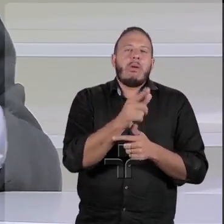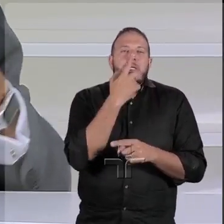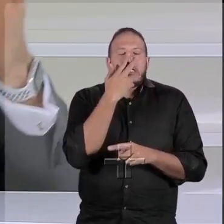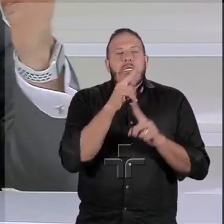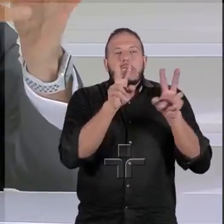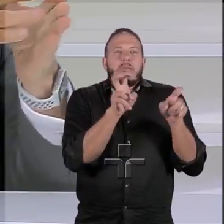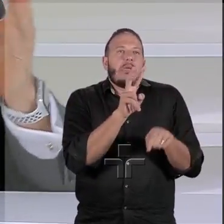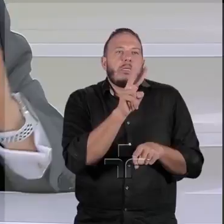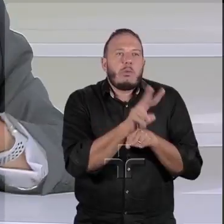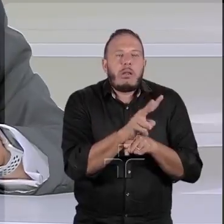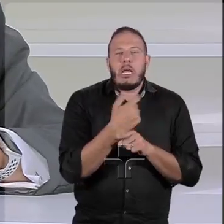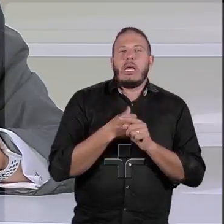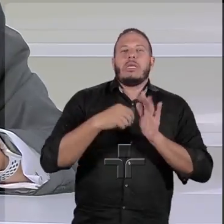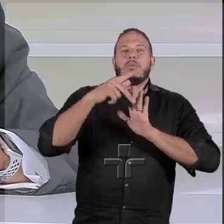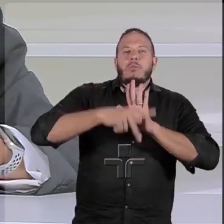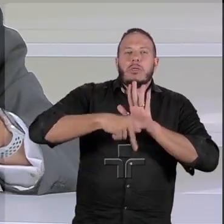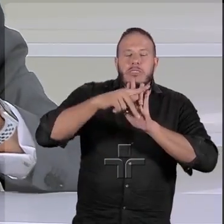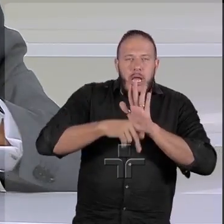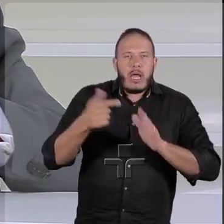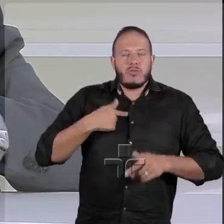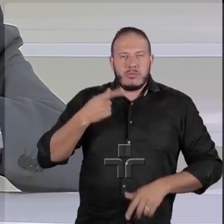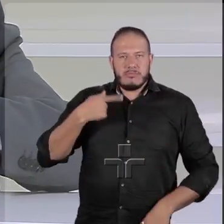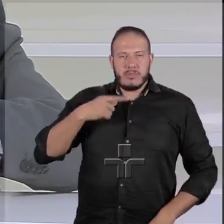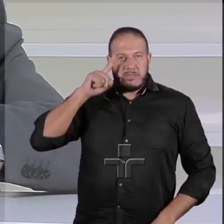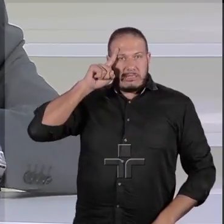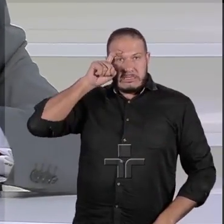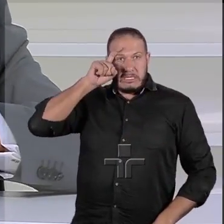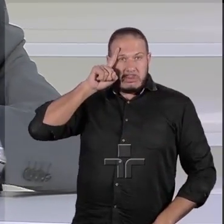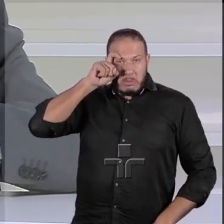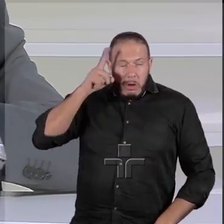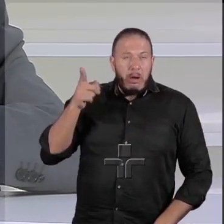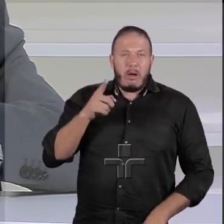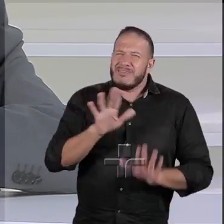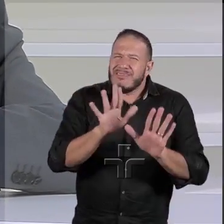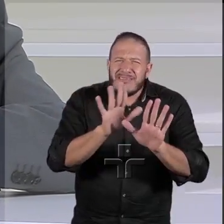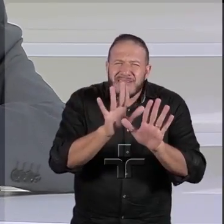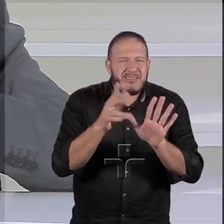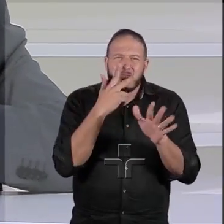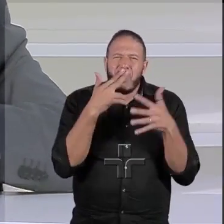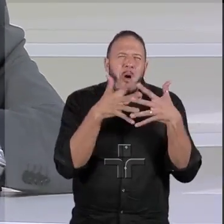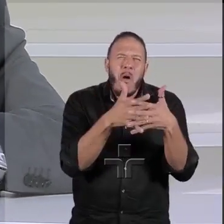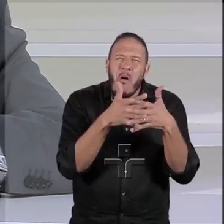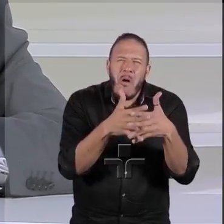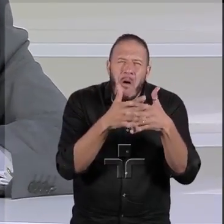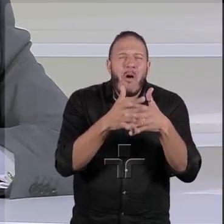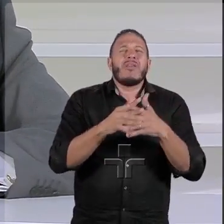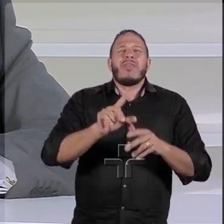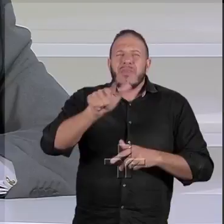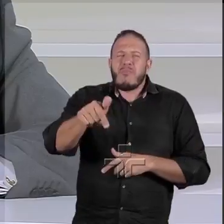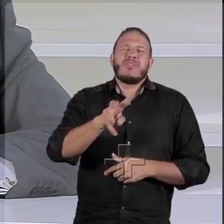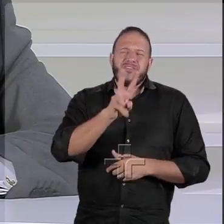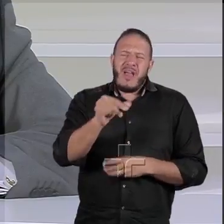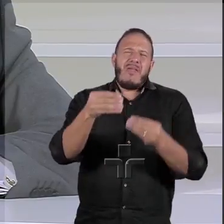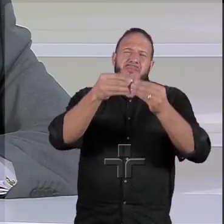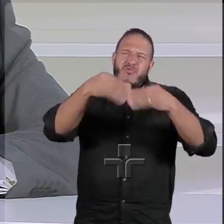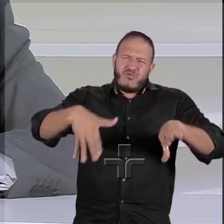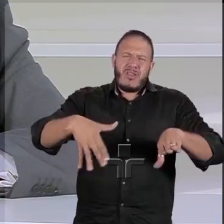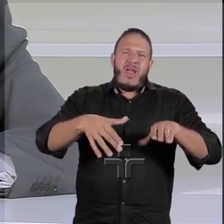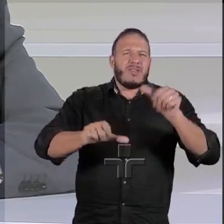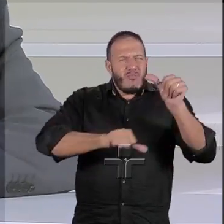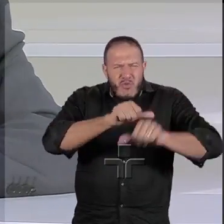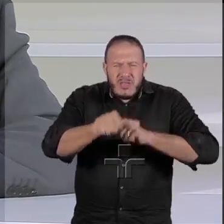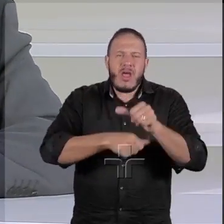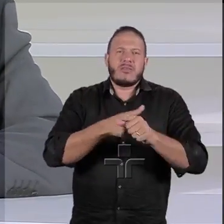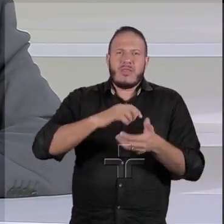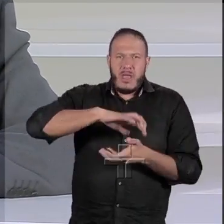segurança, o projeto do Sérgio Moro, você vai ter conflitos de agenda que podem prejudicar o andamento da reforma tributária.